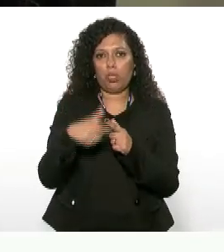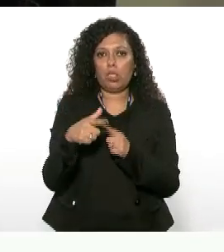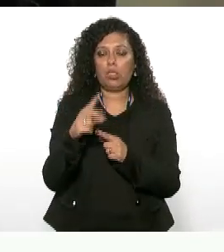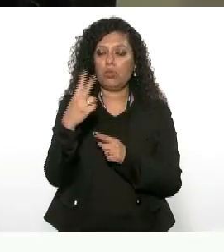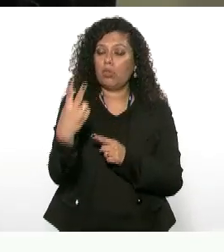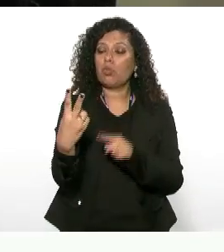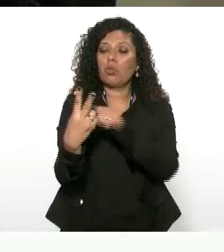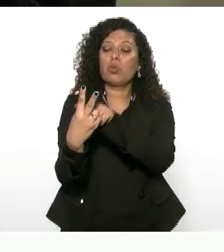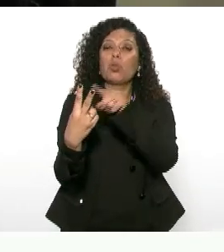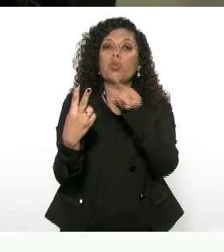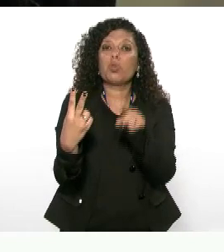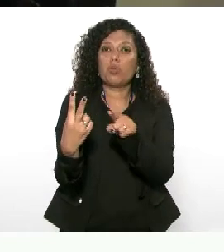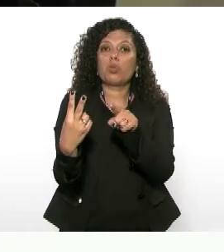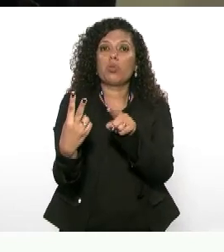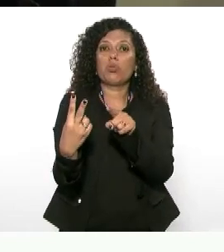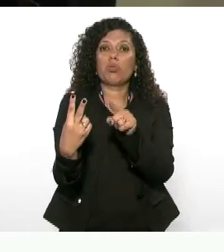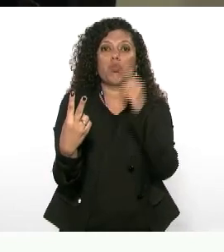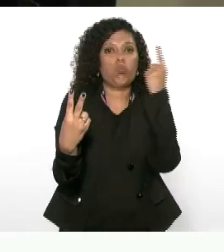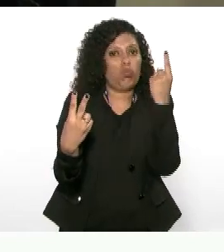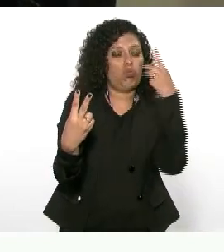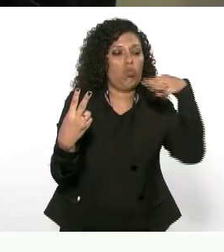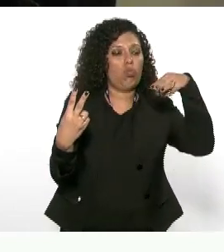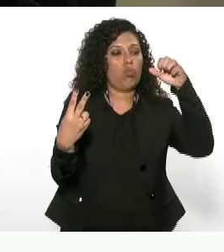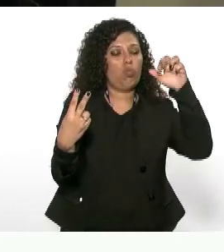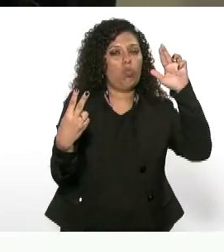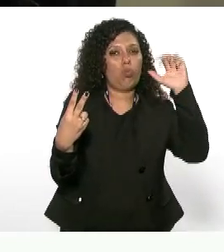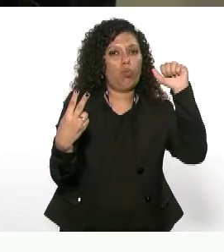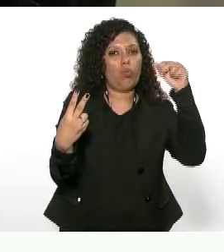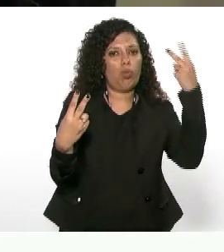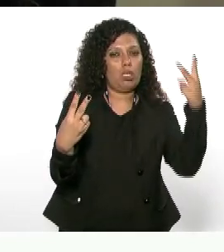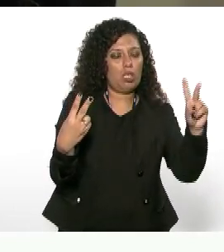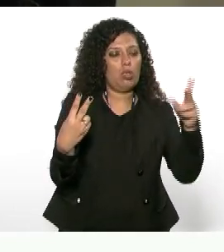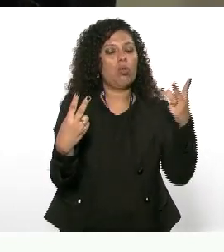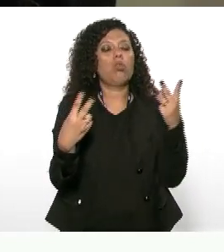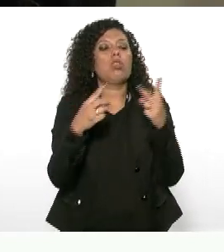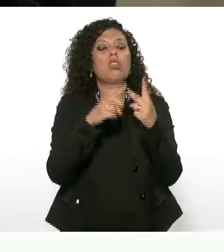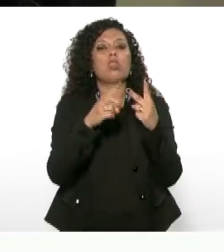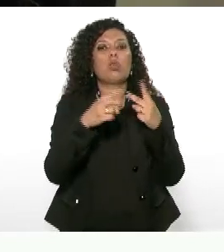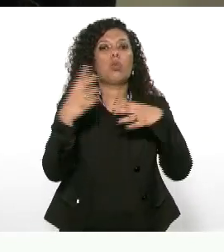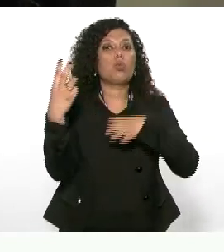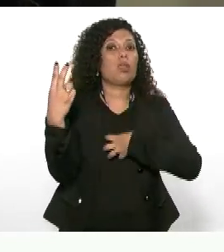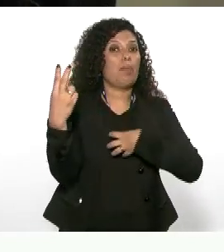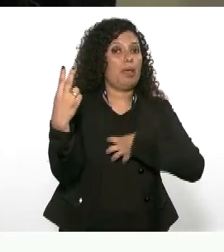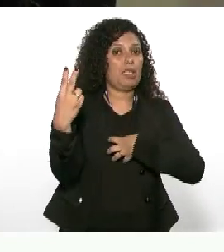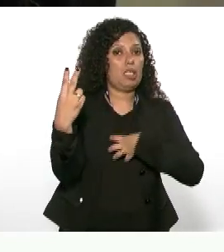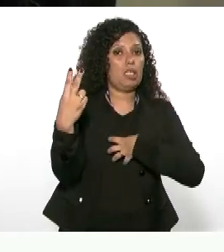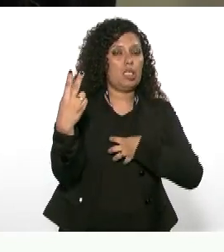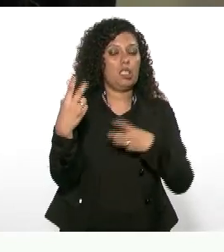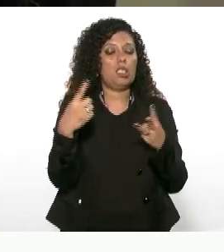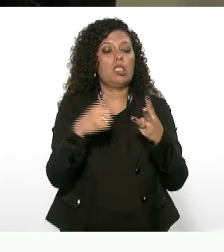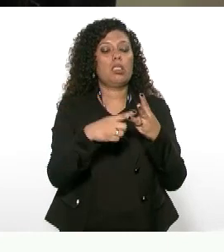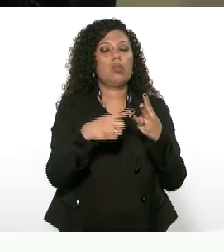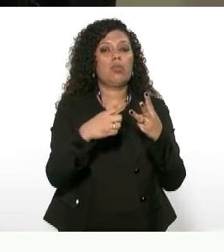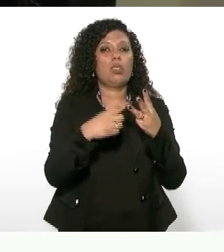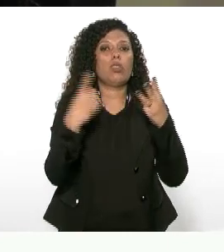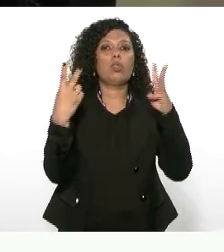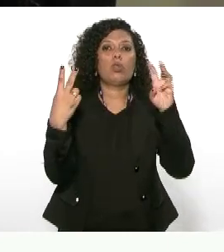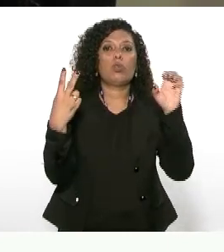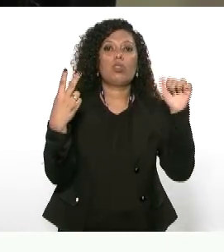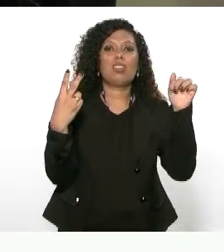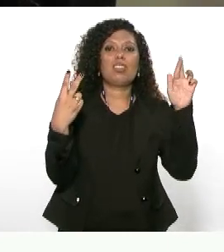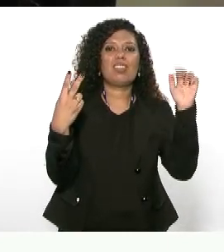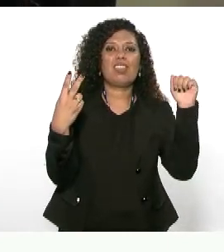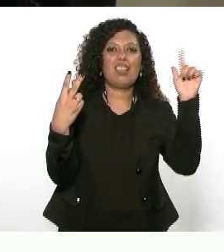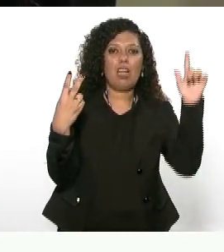foi o estado do Maranhão, o estado da Bahia, e teve também o estado do Ceará, que fizeram